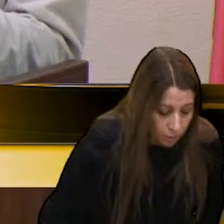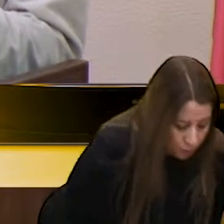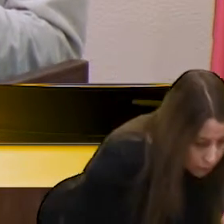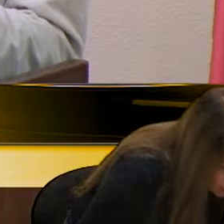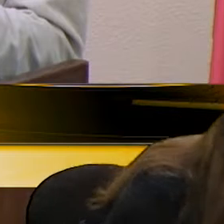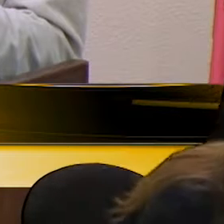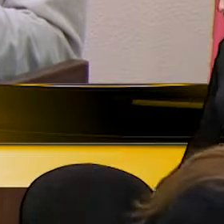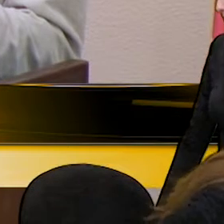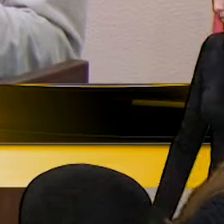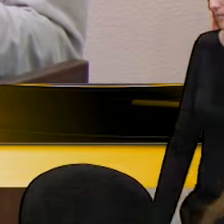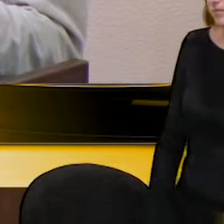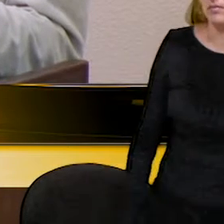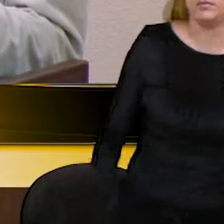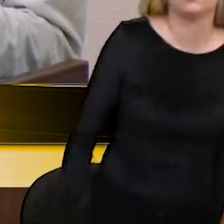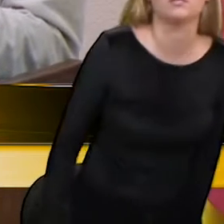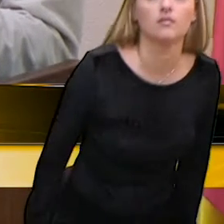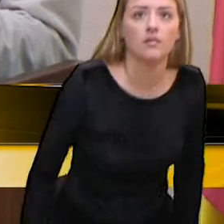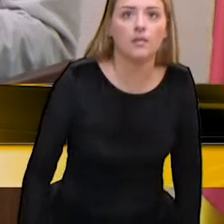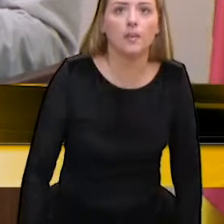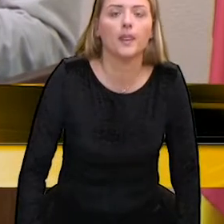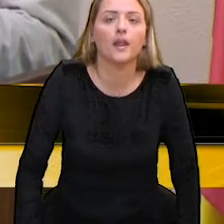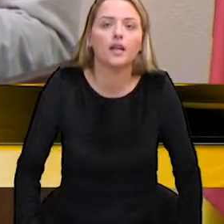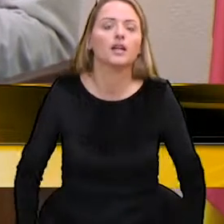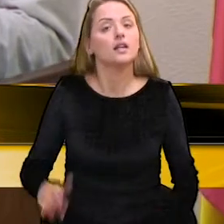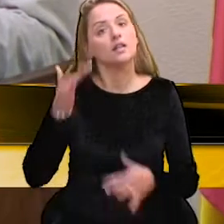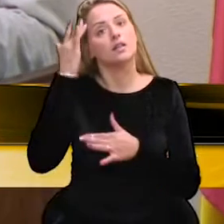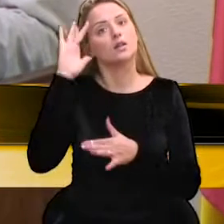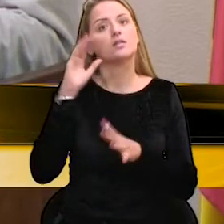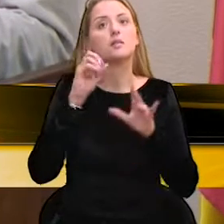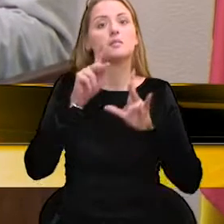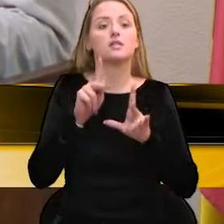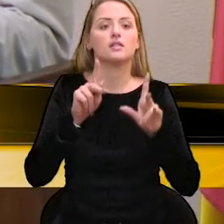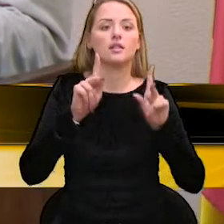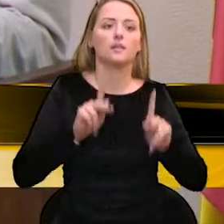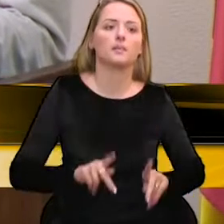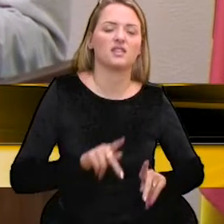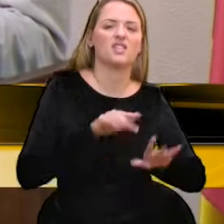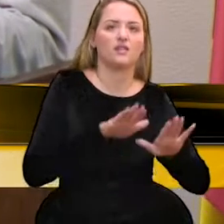Não sabe se alguém ficará nas propriedades.